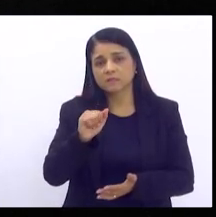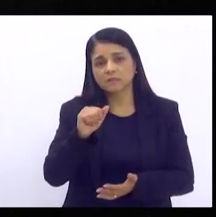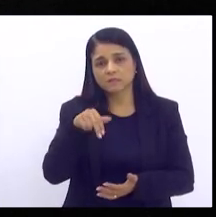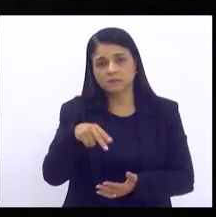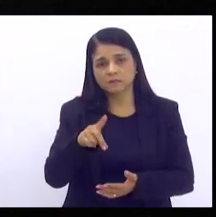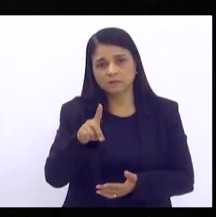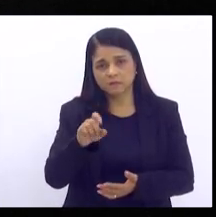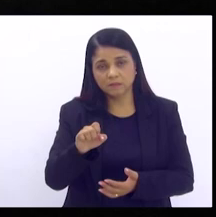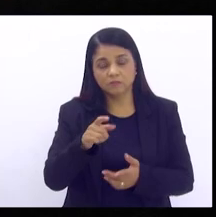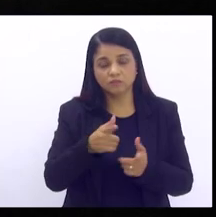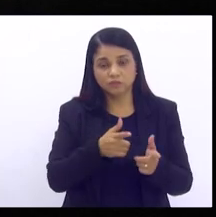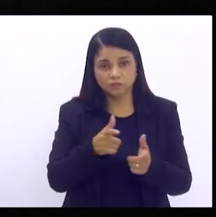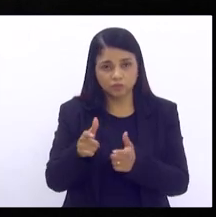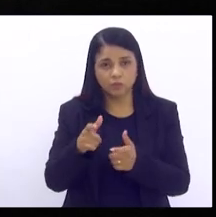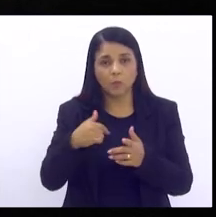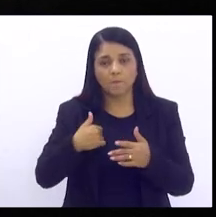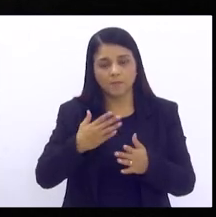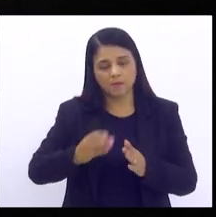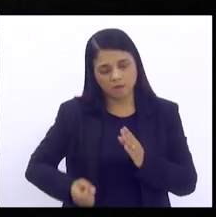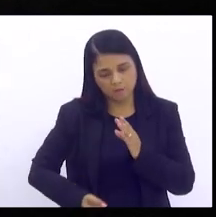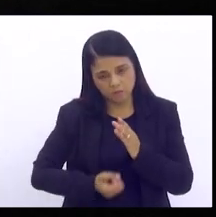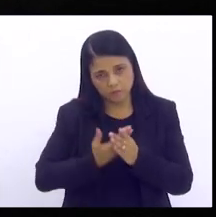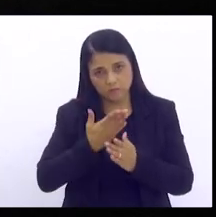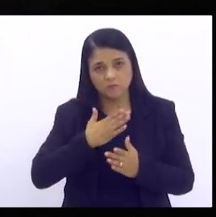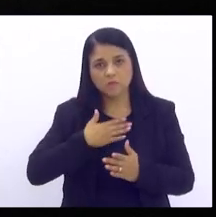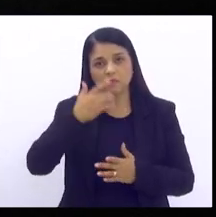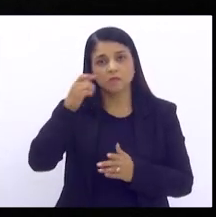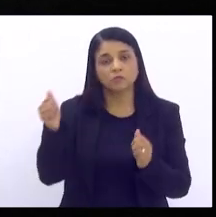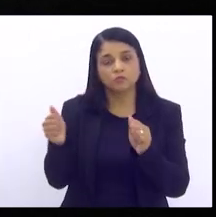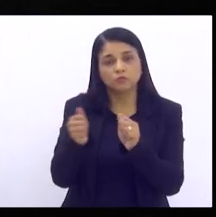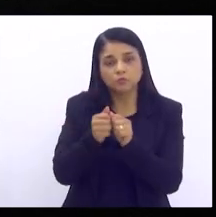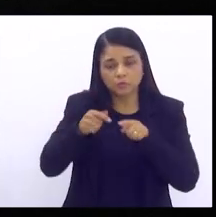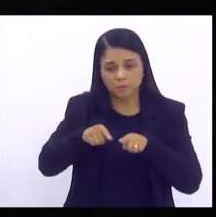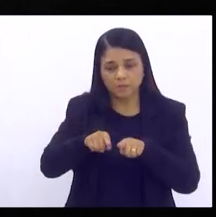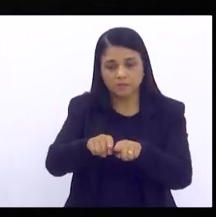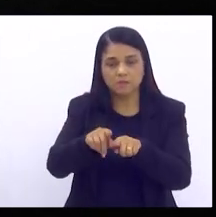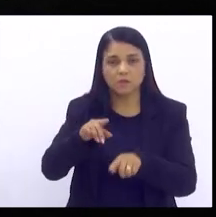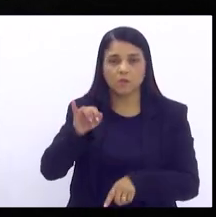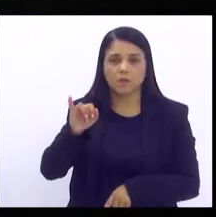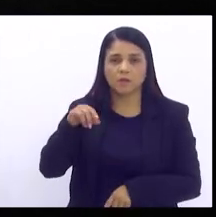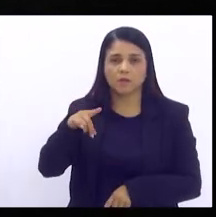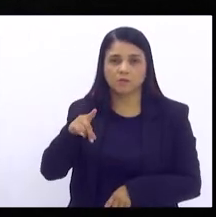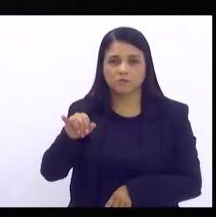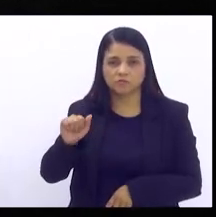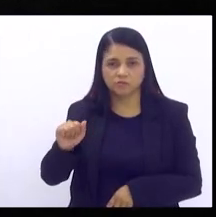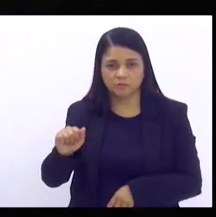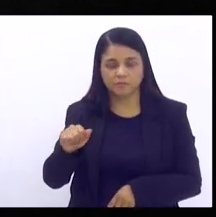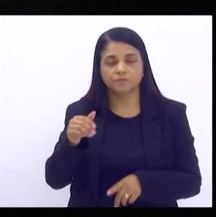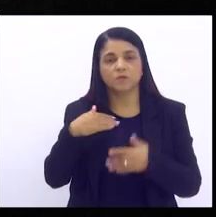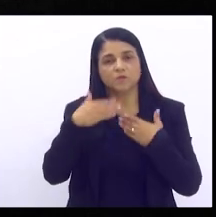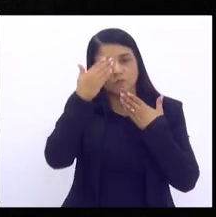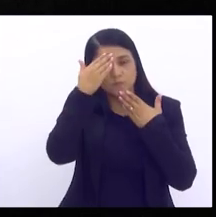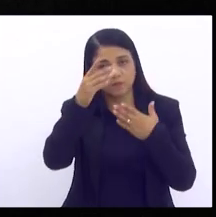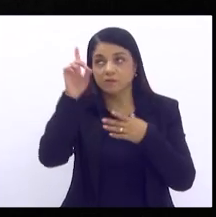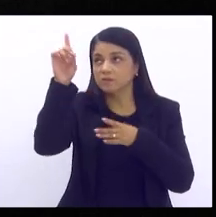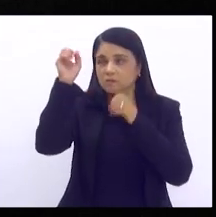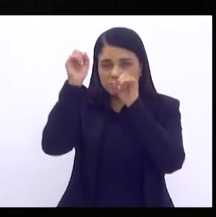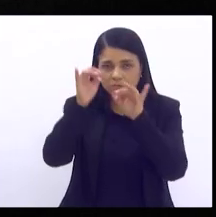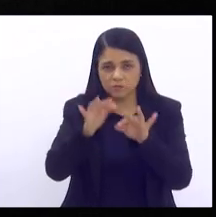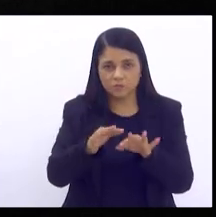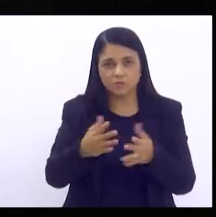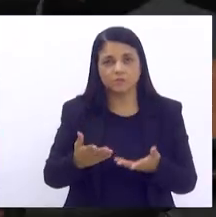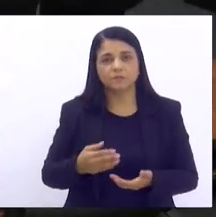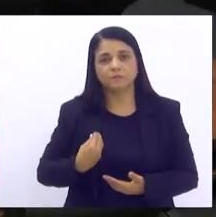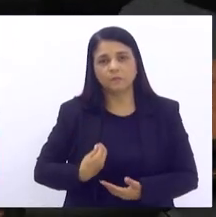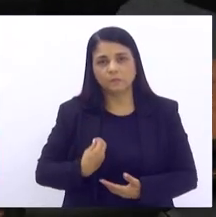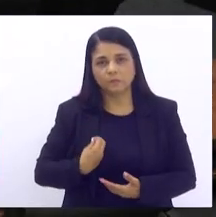autoria e da autoria da deputada Índia Armelau. Muito obrigado, presidente, e que Deus abençoe a vida de todos